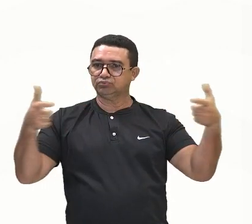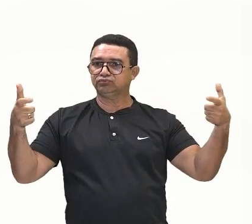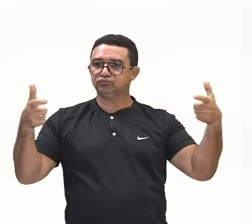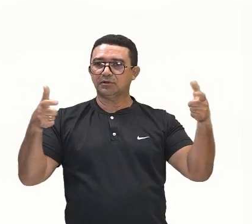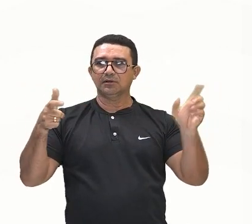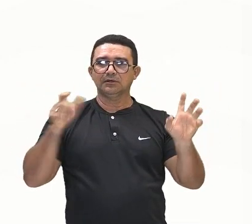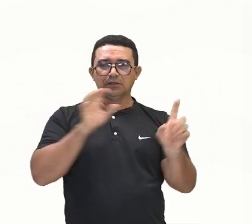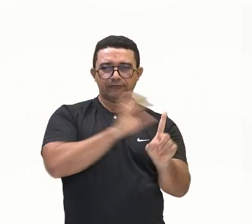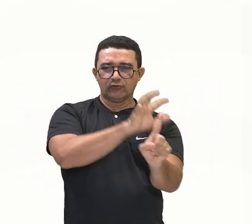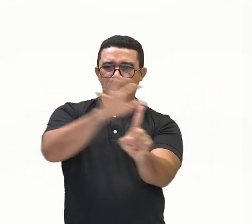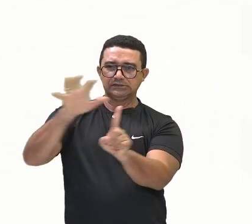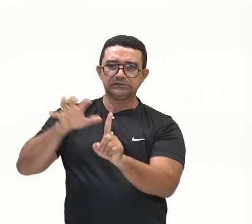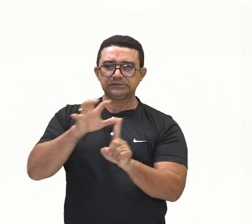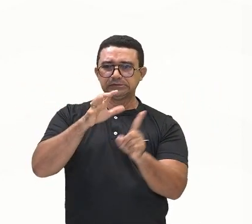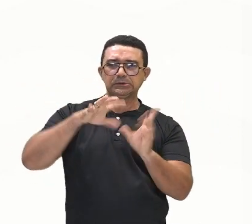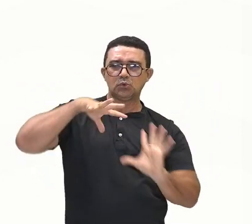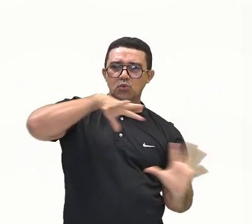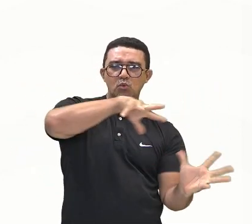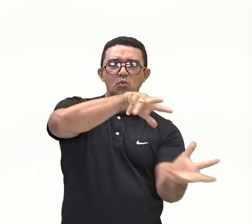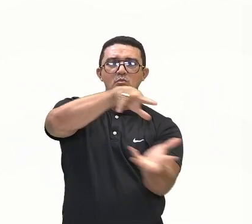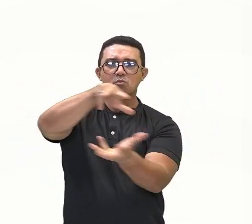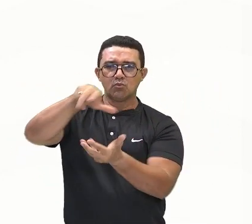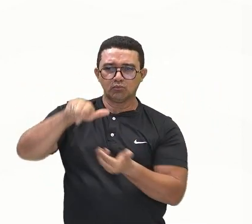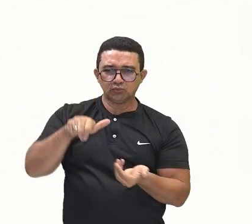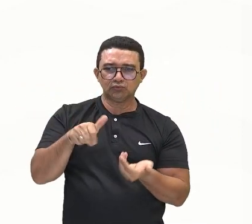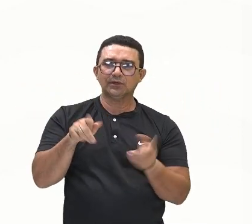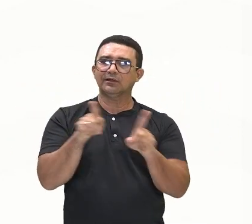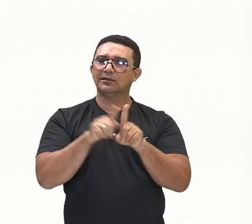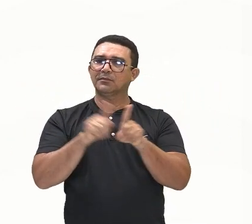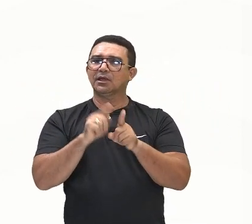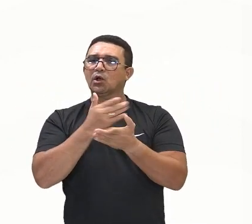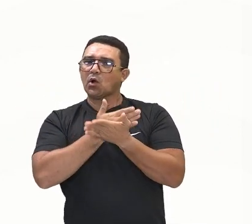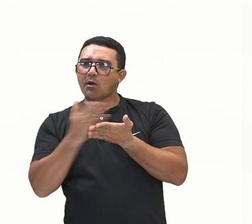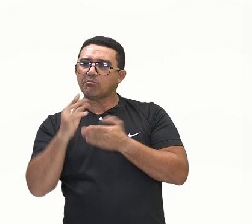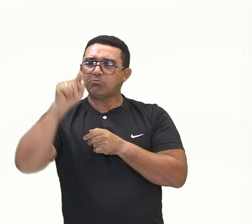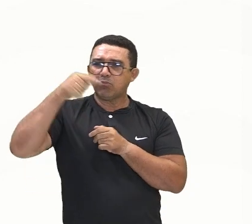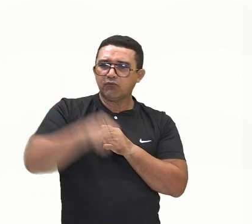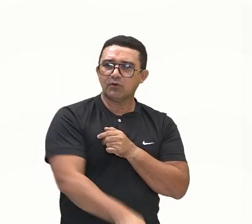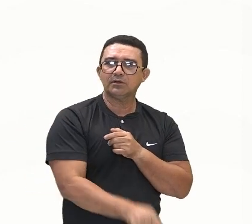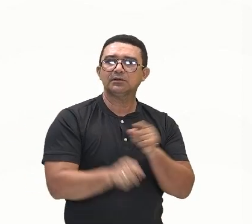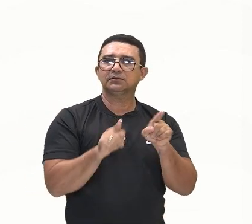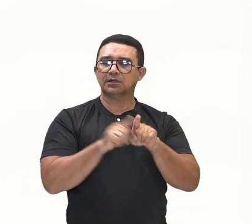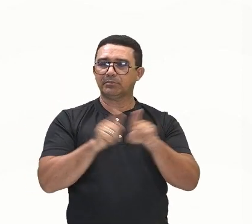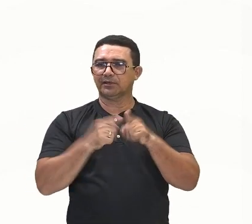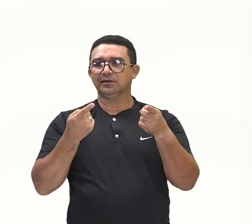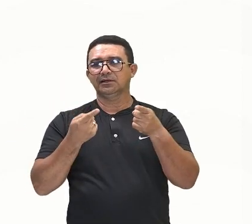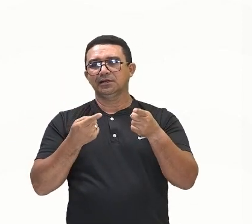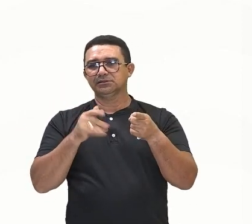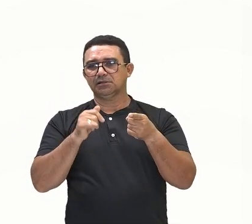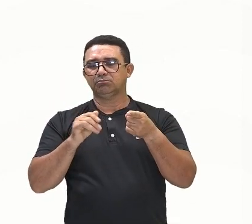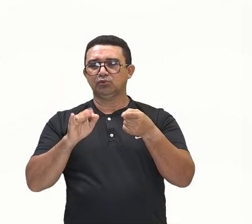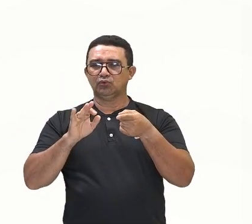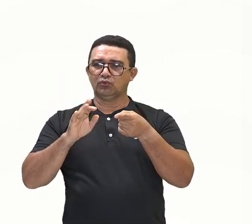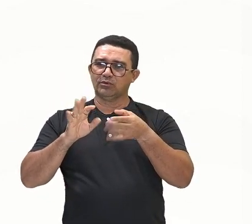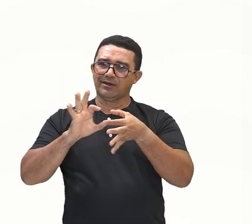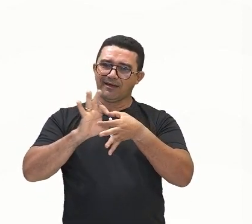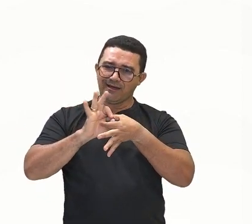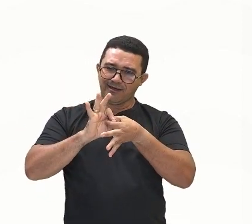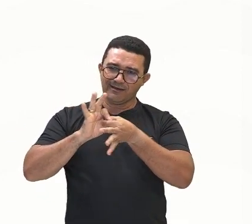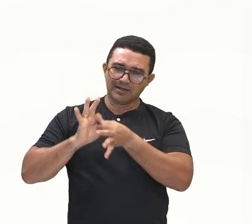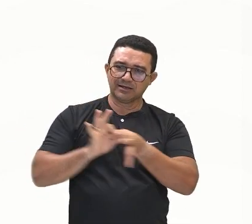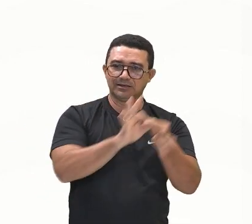influência no globo terrestre, vai ocorrer o aprofundamento e a multiplicação das redes, envolvendo principalmente